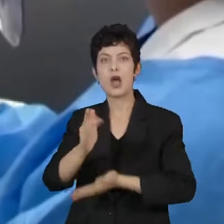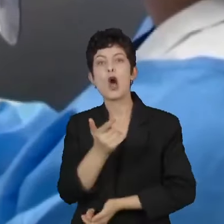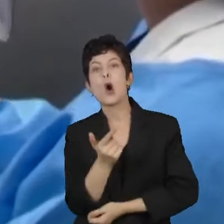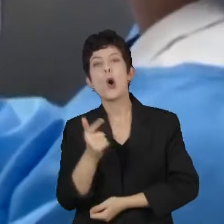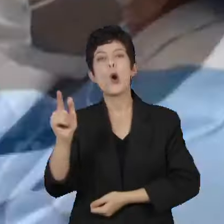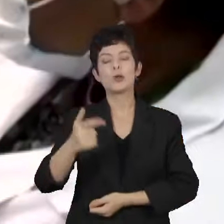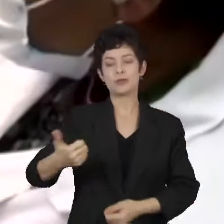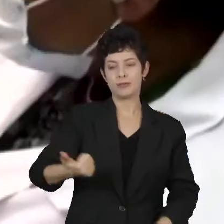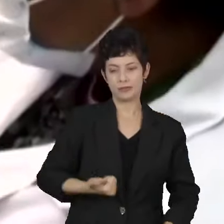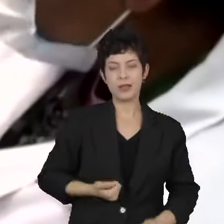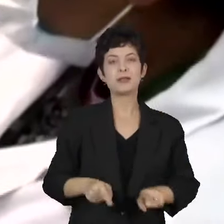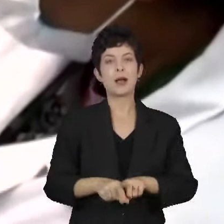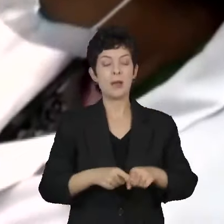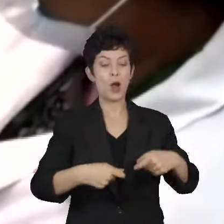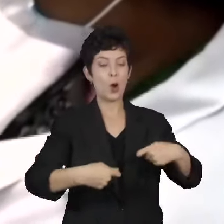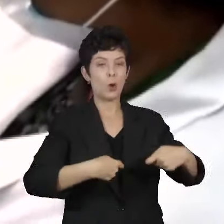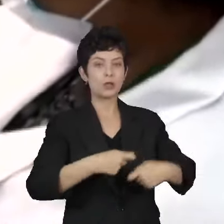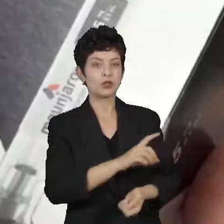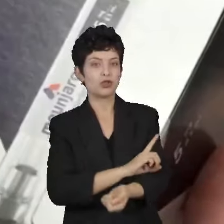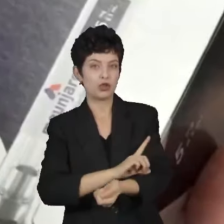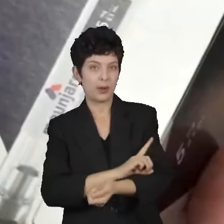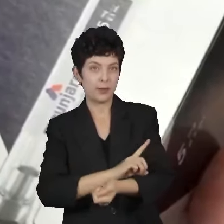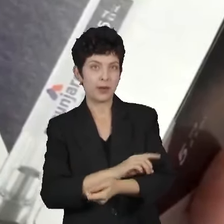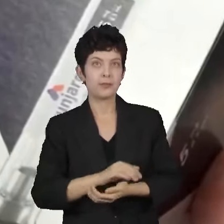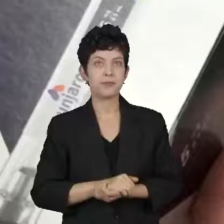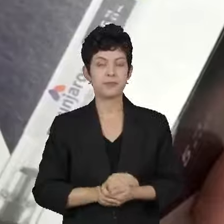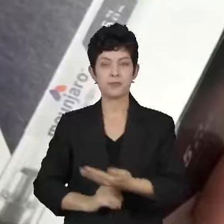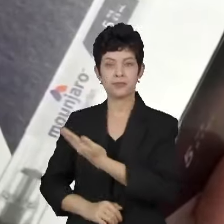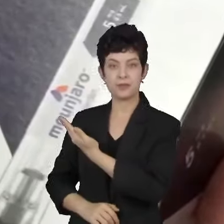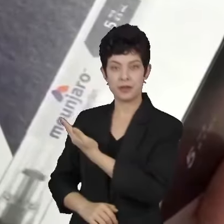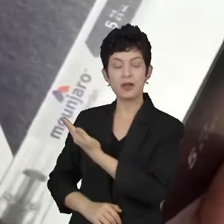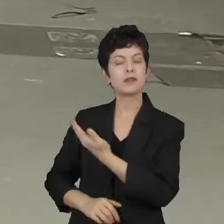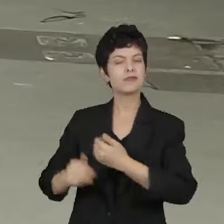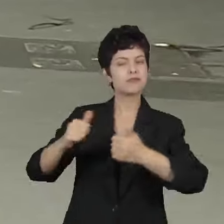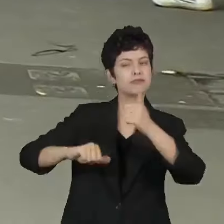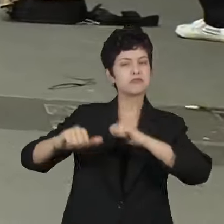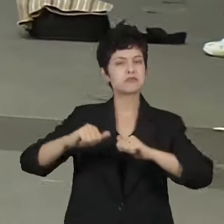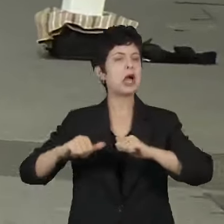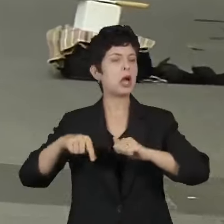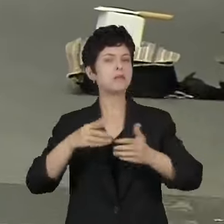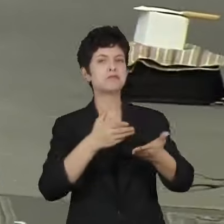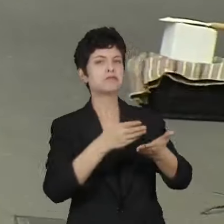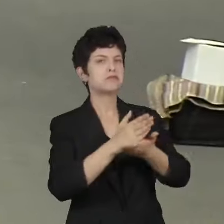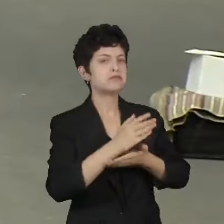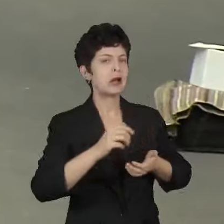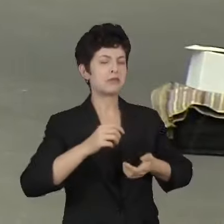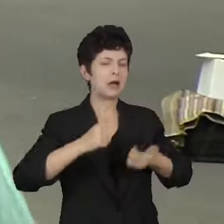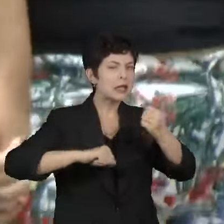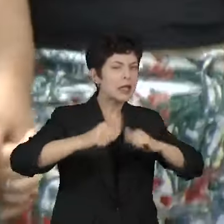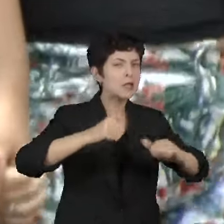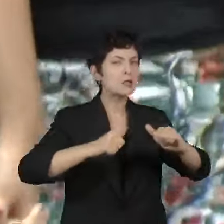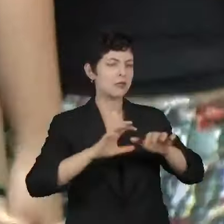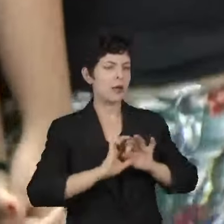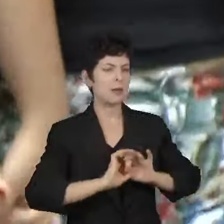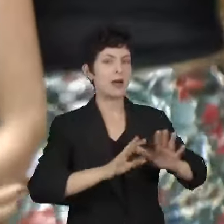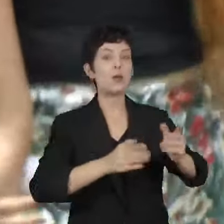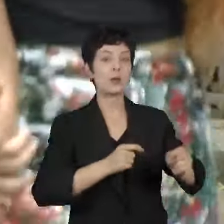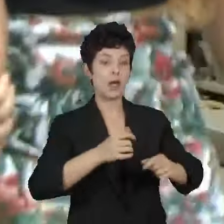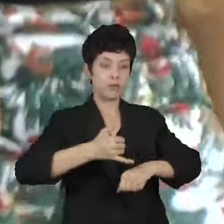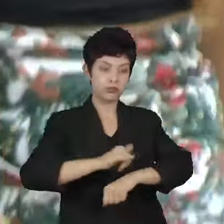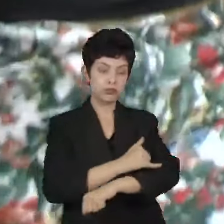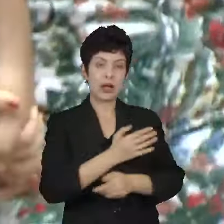medicamento injetável para controlar diabetes, o Mounjaro, e analisa sua liberação para tratar a obesidade. Ele, que ainda